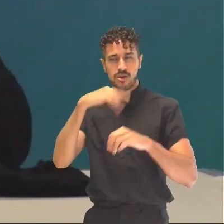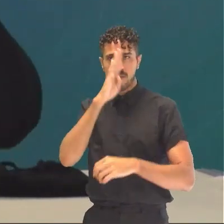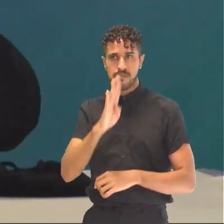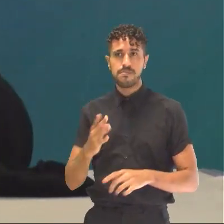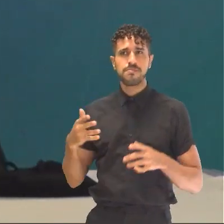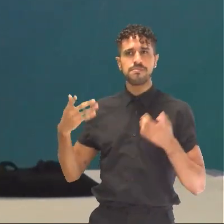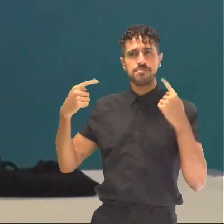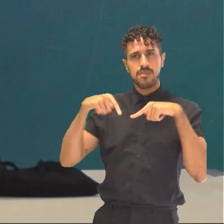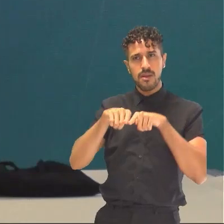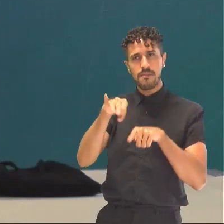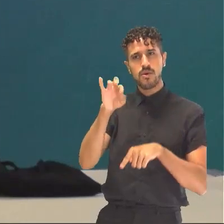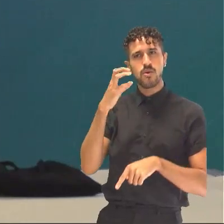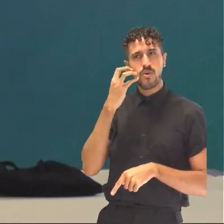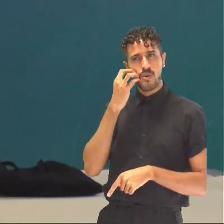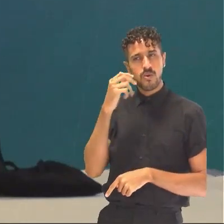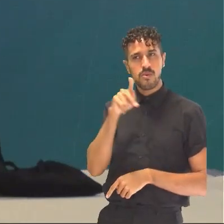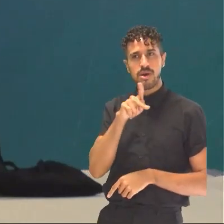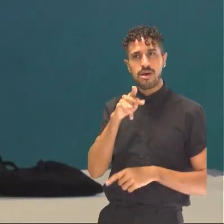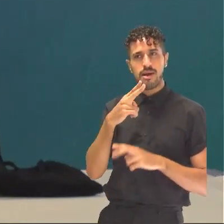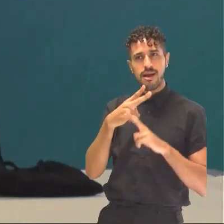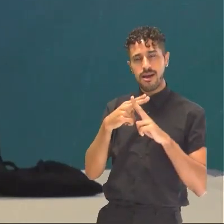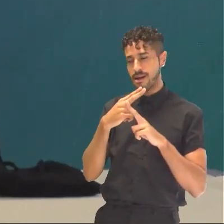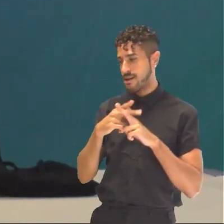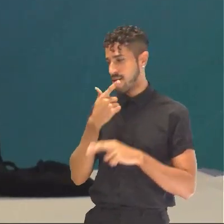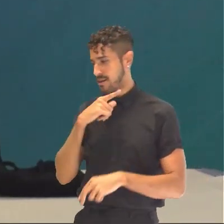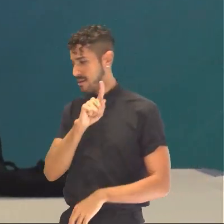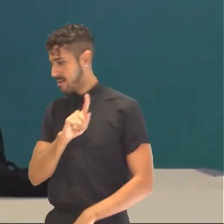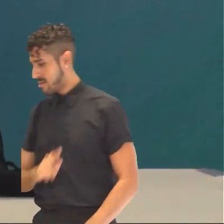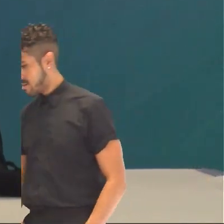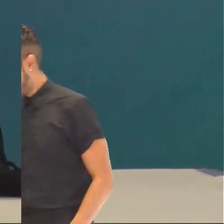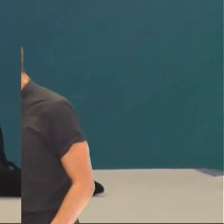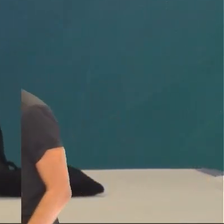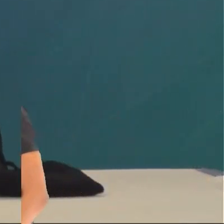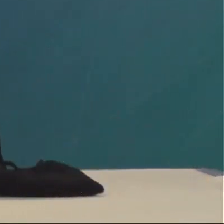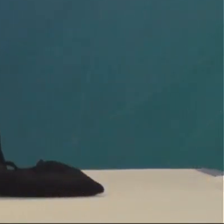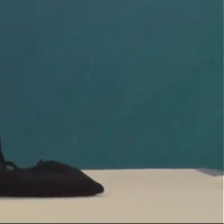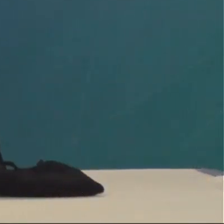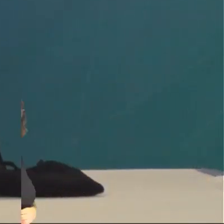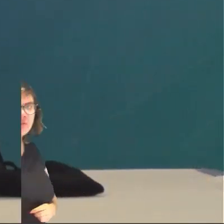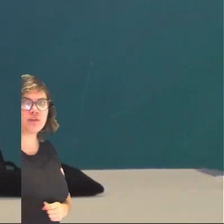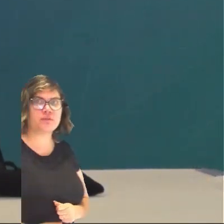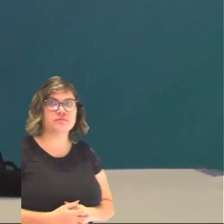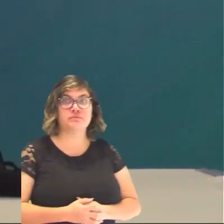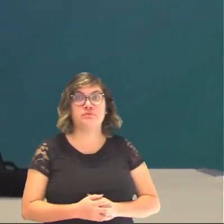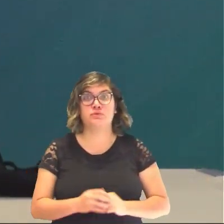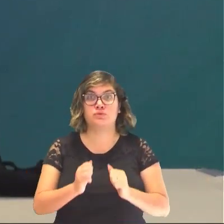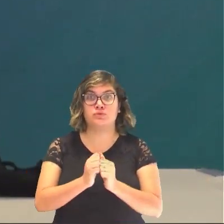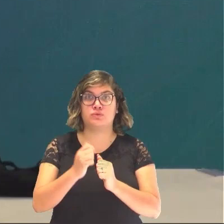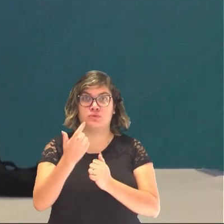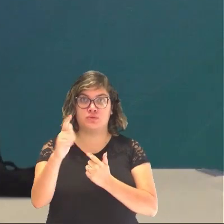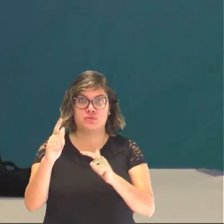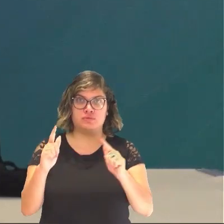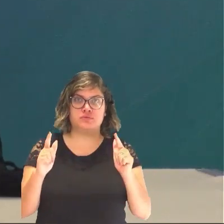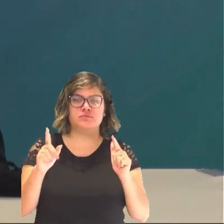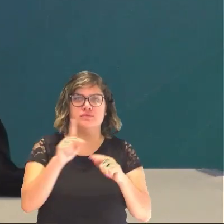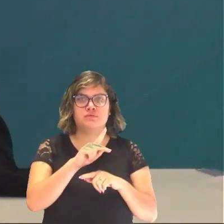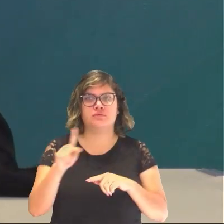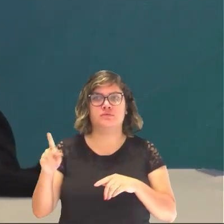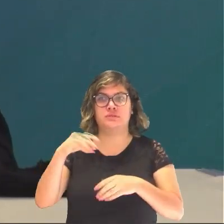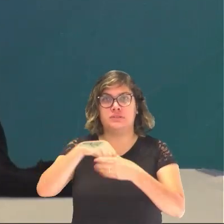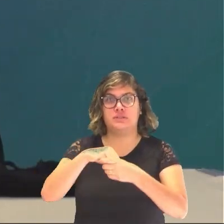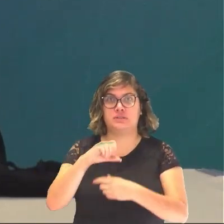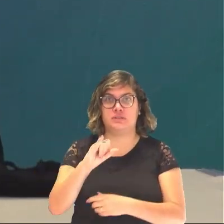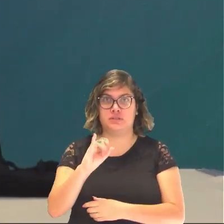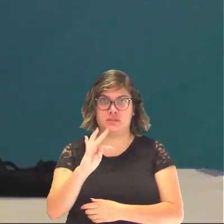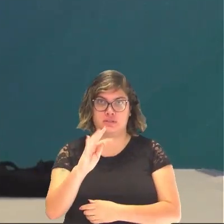projeto. Até o professor Takashi aqui, que é o vice-reitor, que é o coordenador dessa iniciativa, junto com vários professores da computação e da eletrônica do ITER.